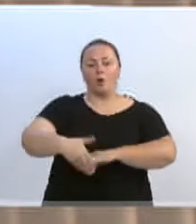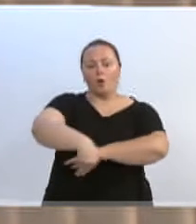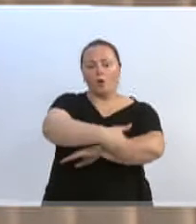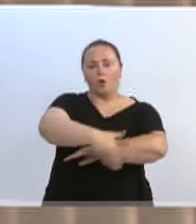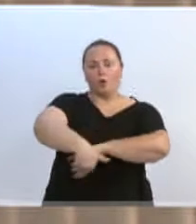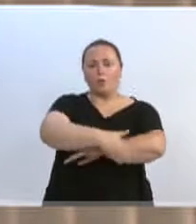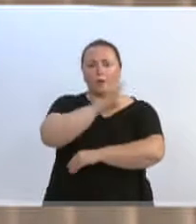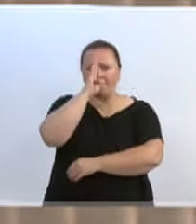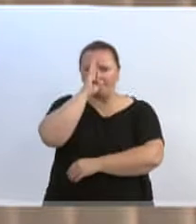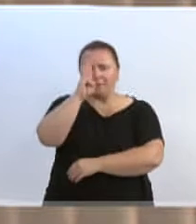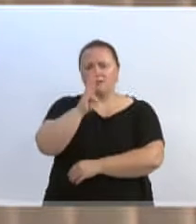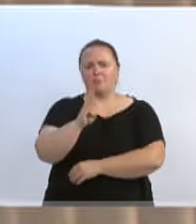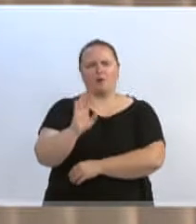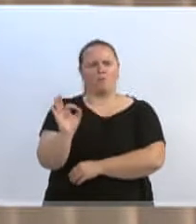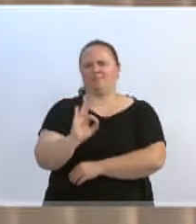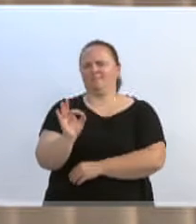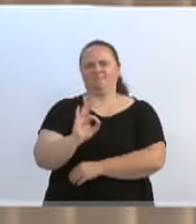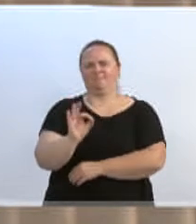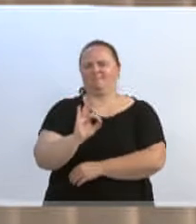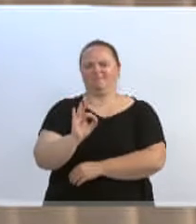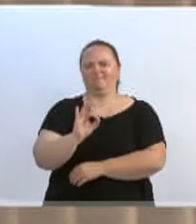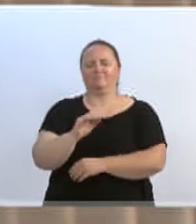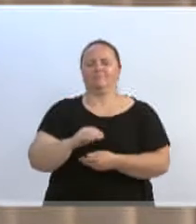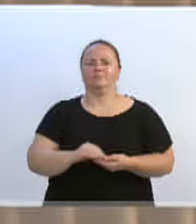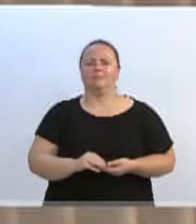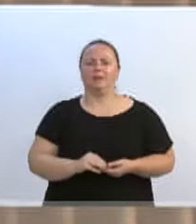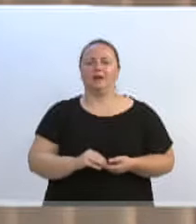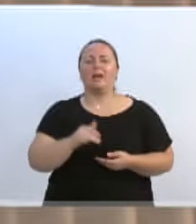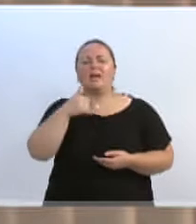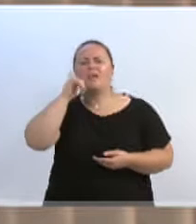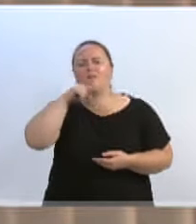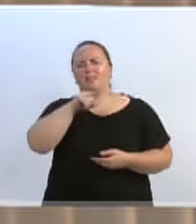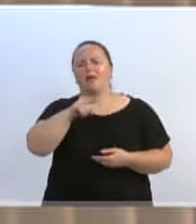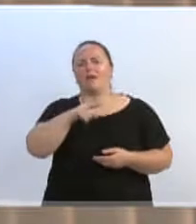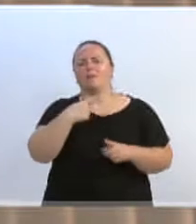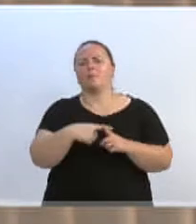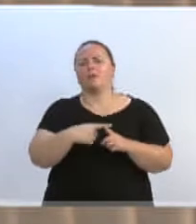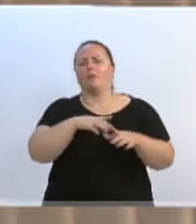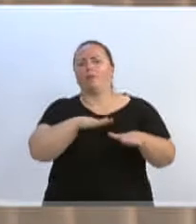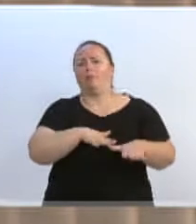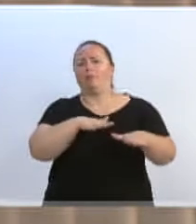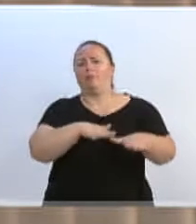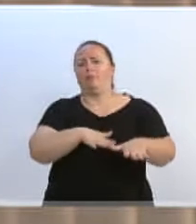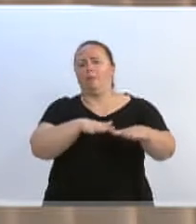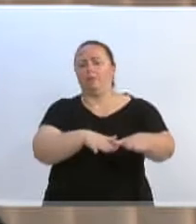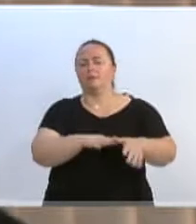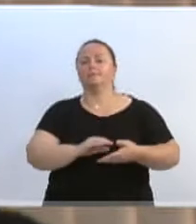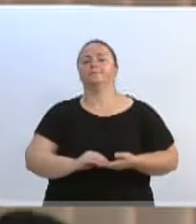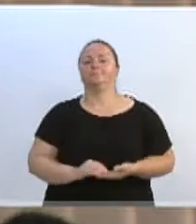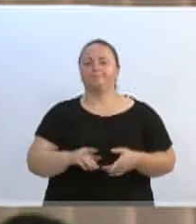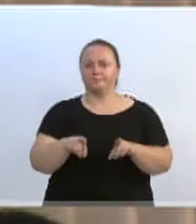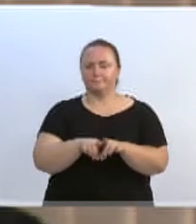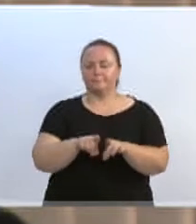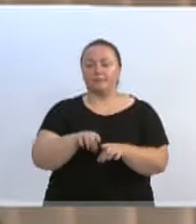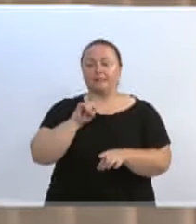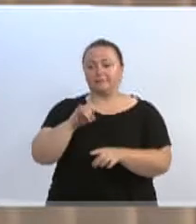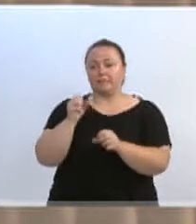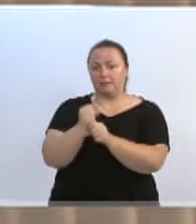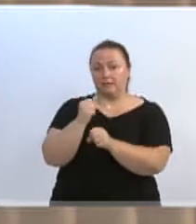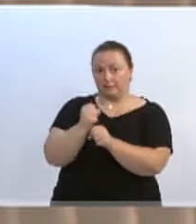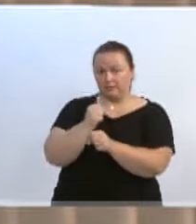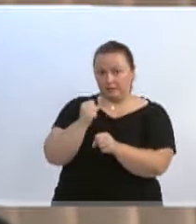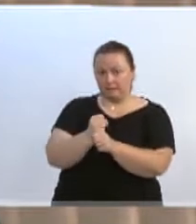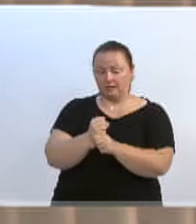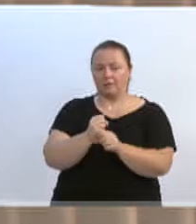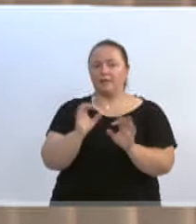centro com a nova sede da Câmara Municipal, e também acredito que se nós construirmos uma sede nova, que não façamos